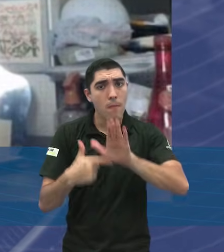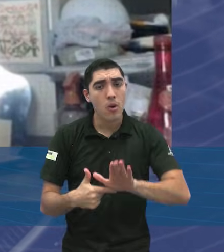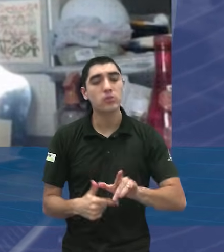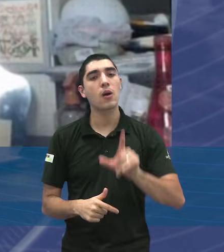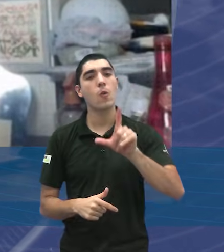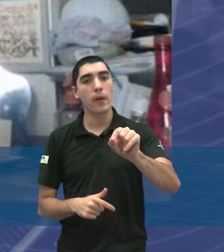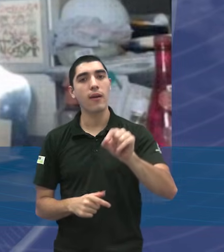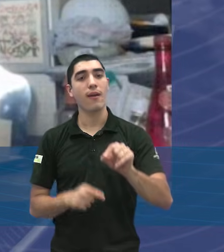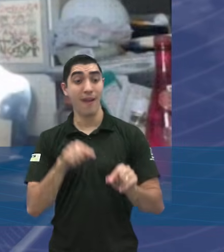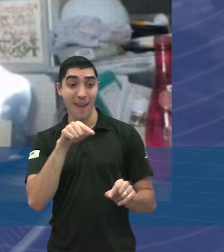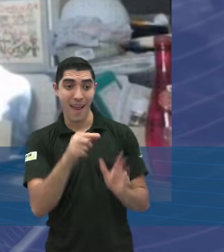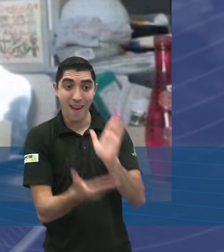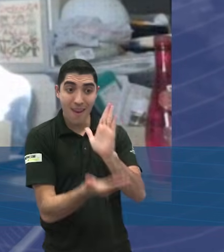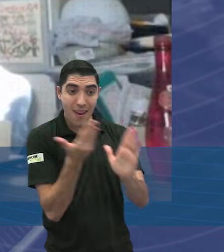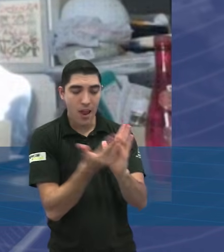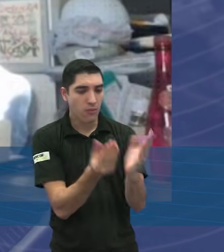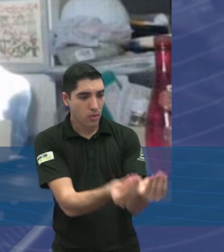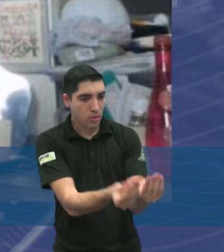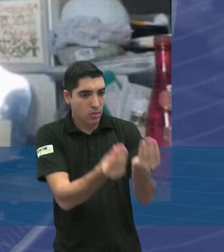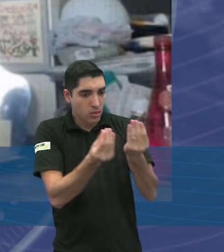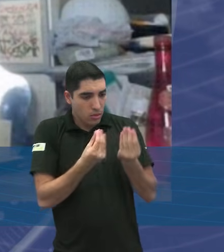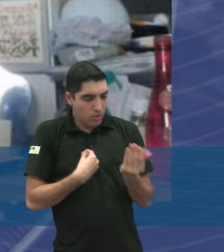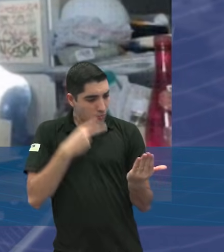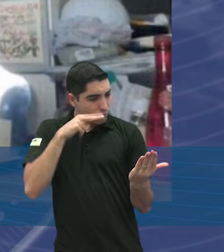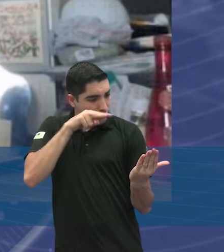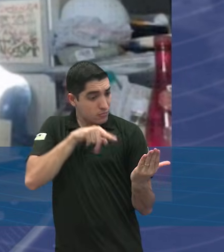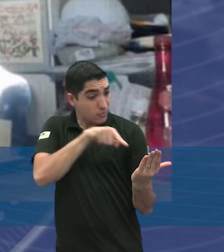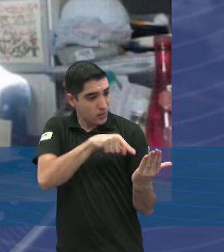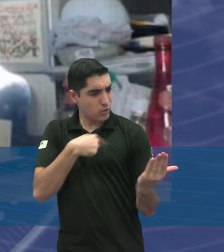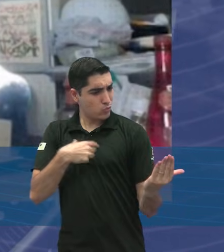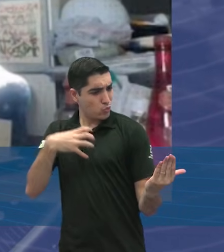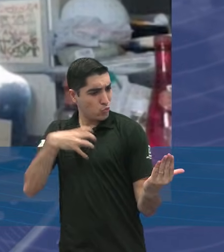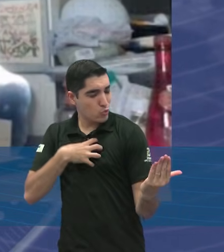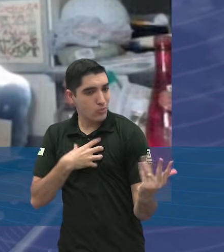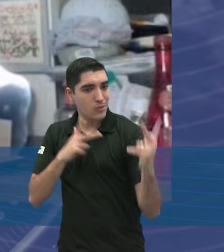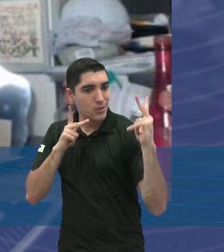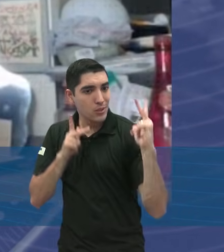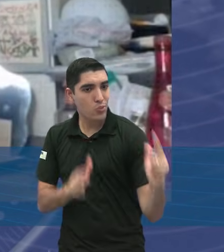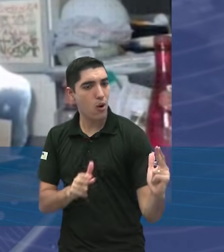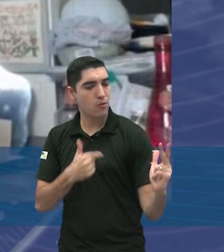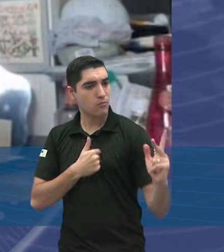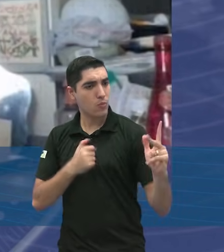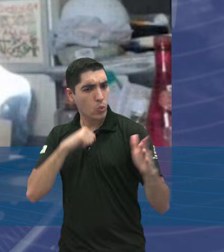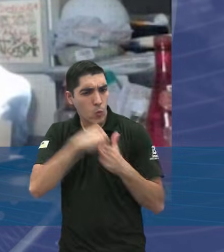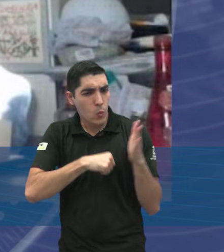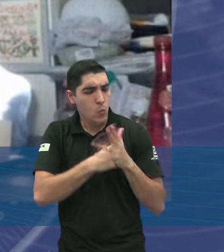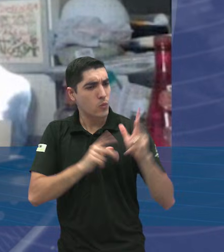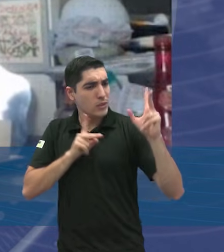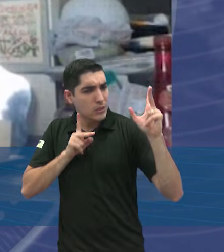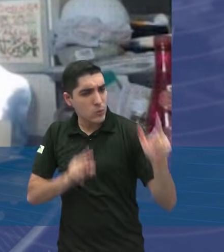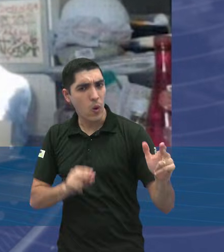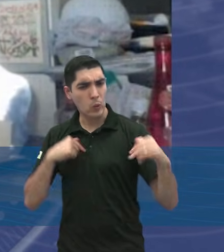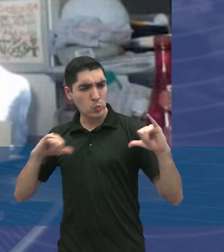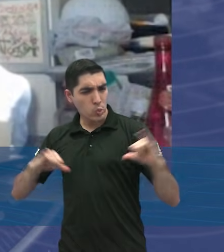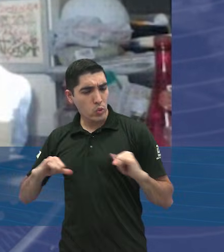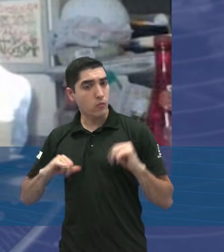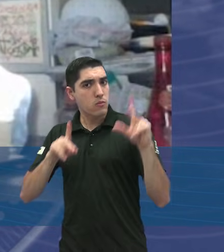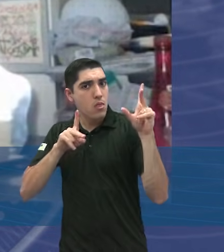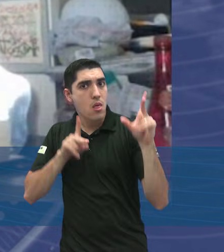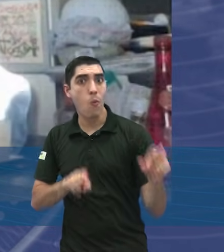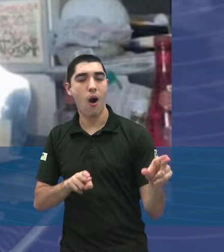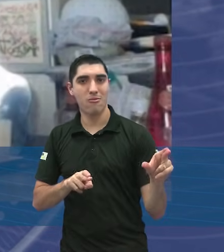se enxergar nas leituras com pessoas que travem as mesmas lutas, tenham